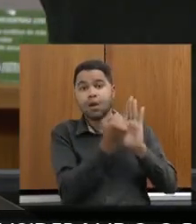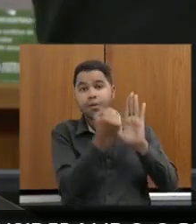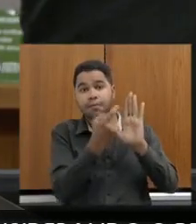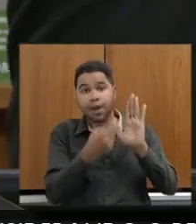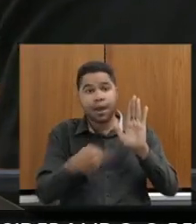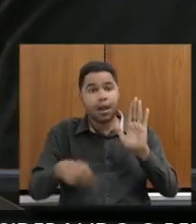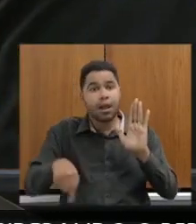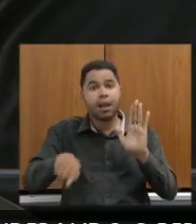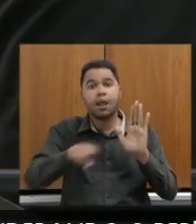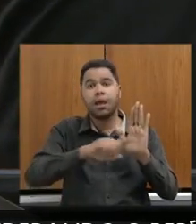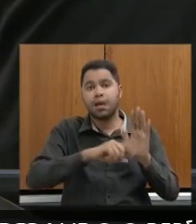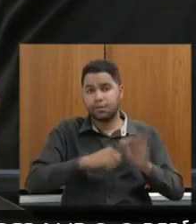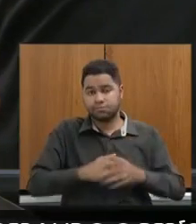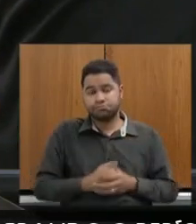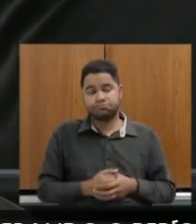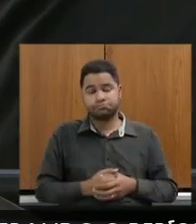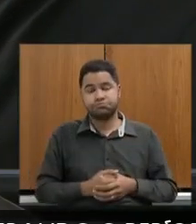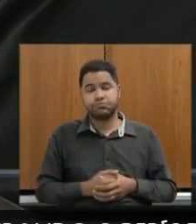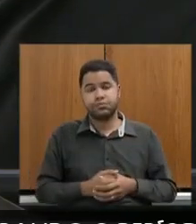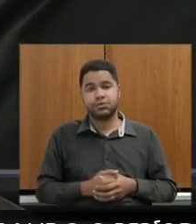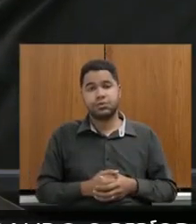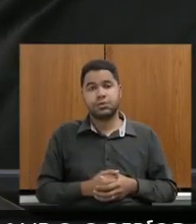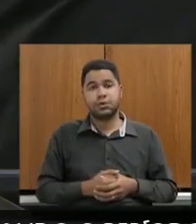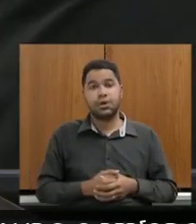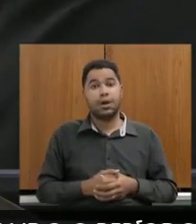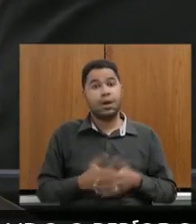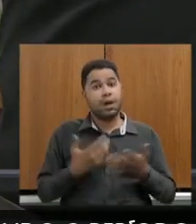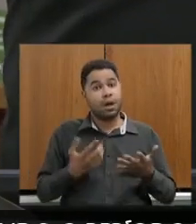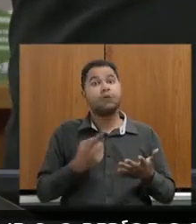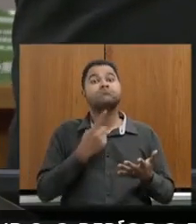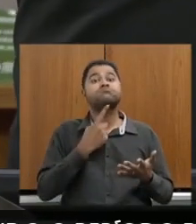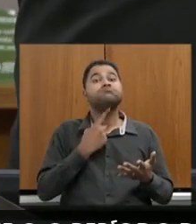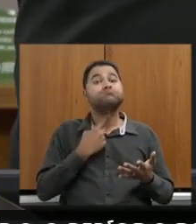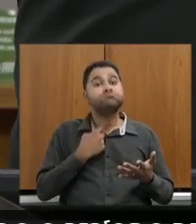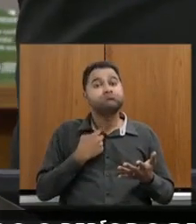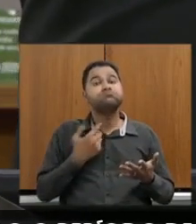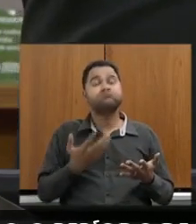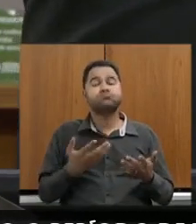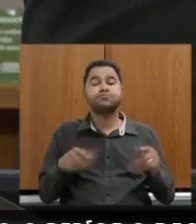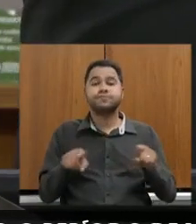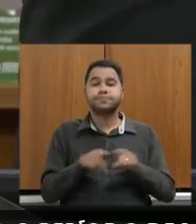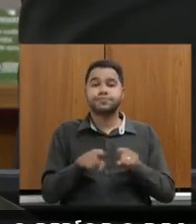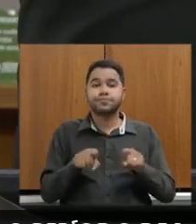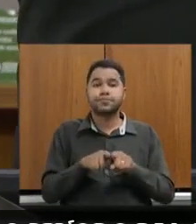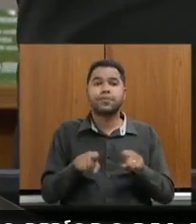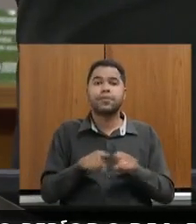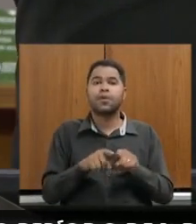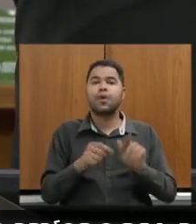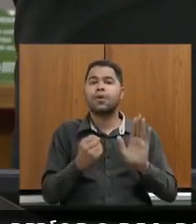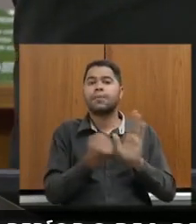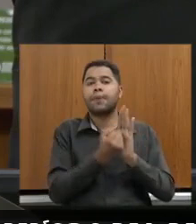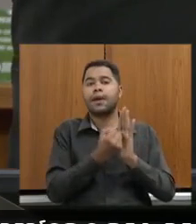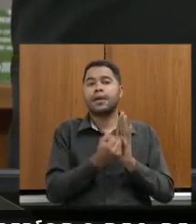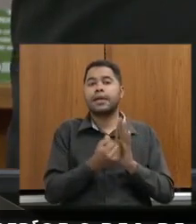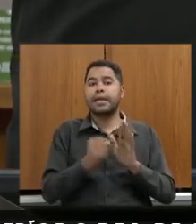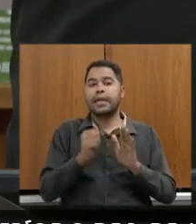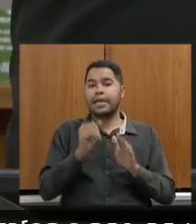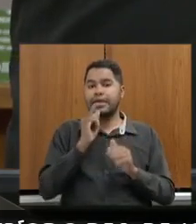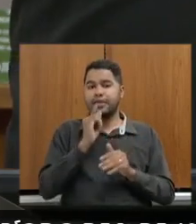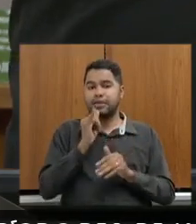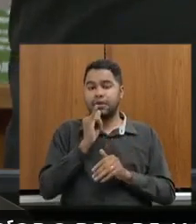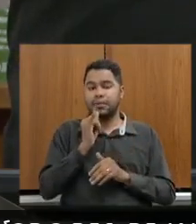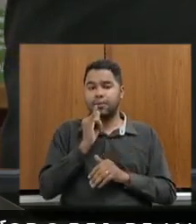nosso Estado Isso é uma pretensão estamos aí em qual Marcos como Itaúna